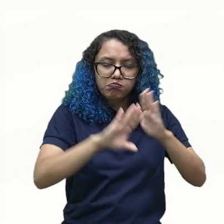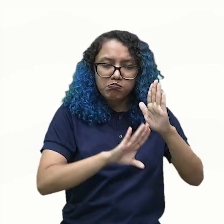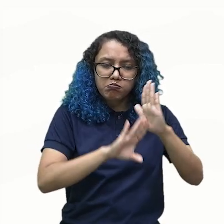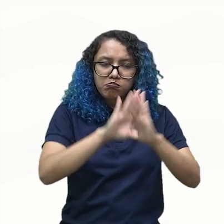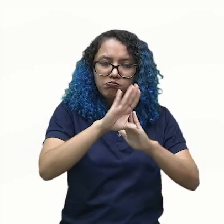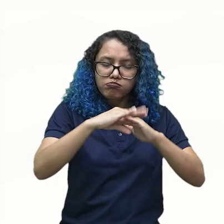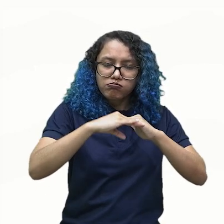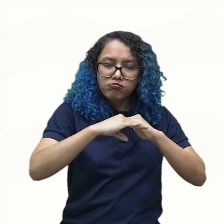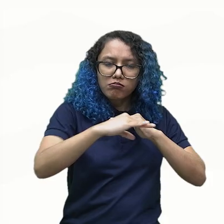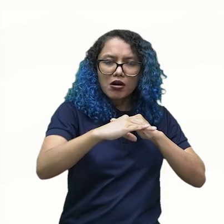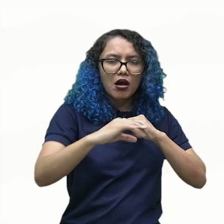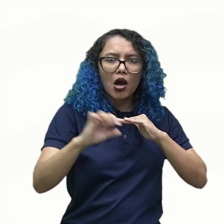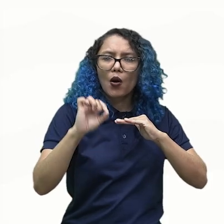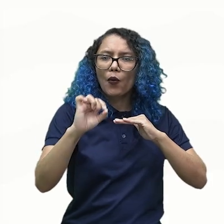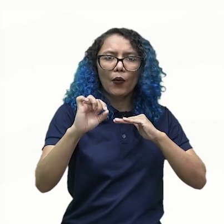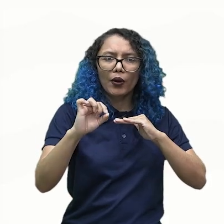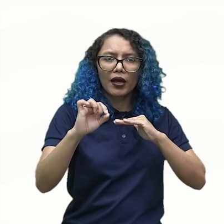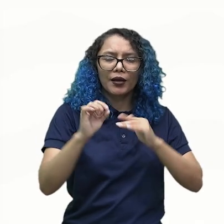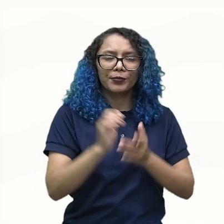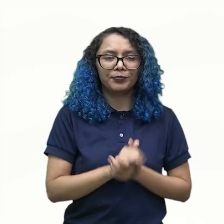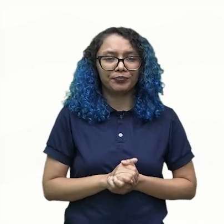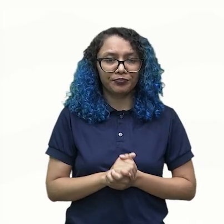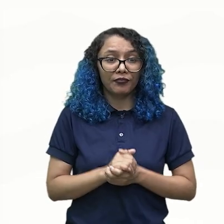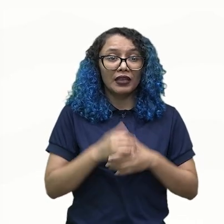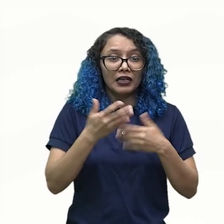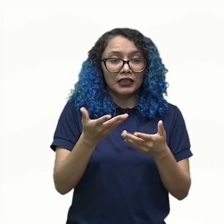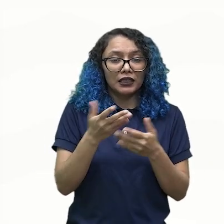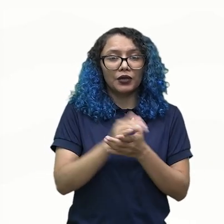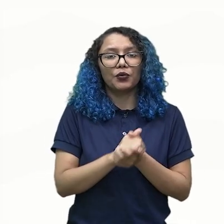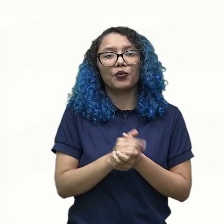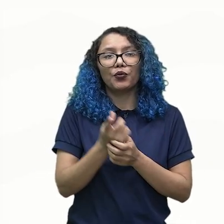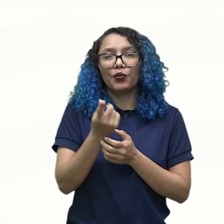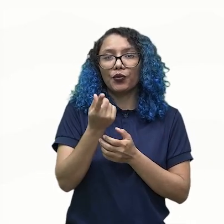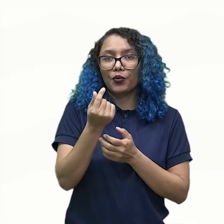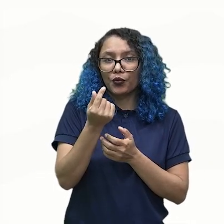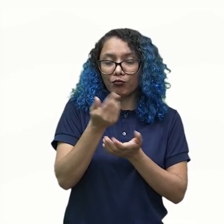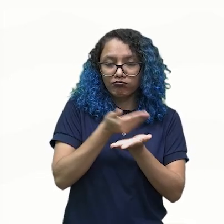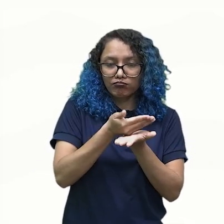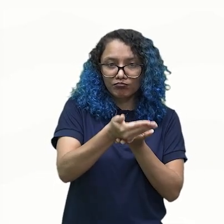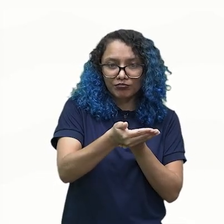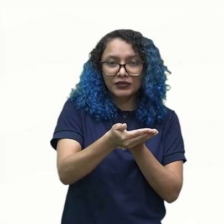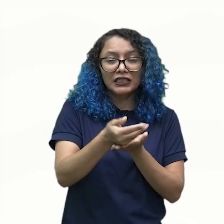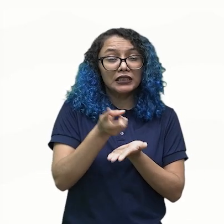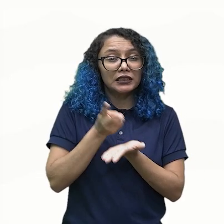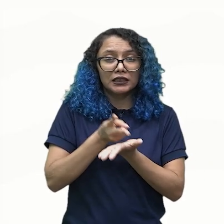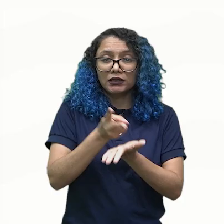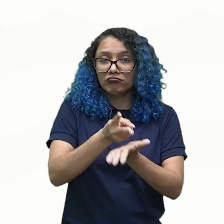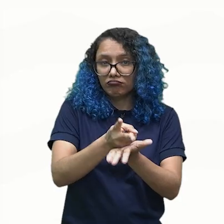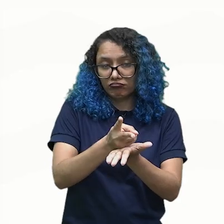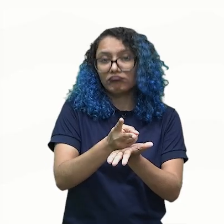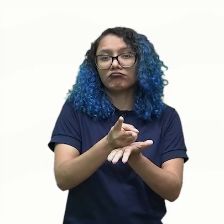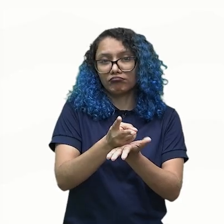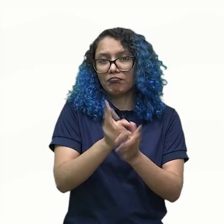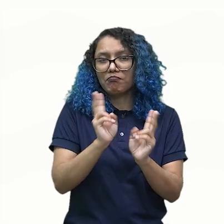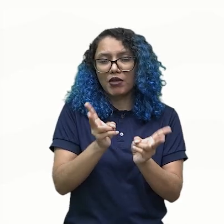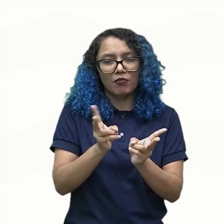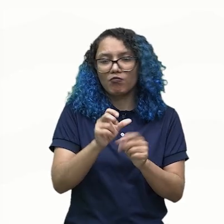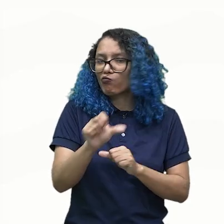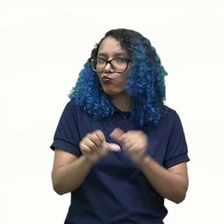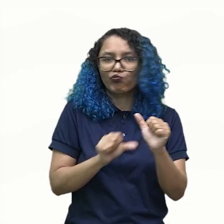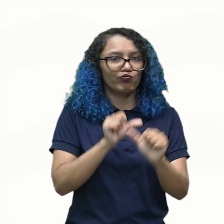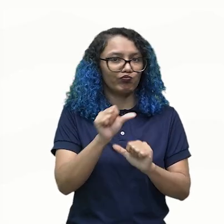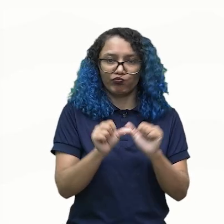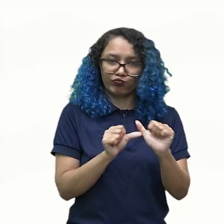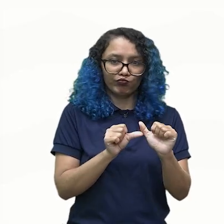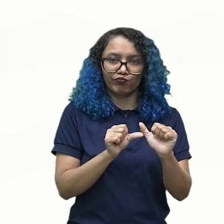justamente que a base de cálculo, ou seja, o valor inicial, é sempre a mesma, porque não vai mudar, tá